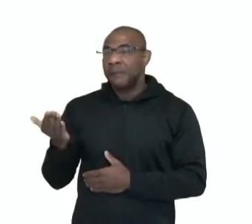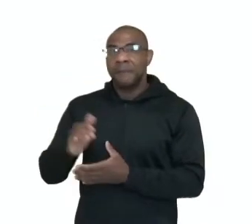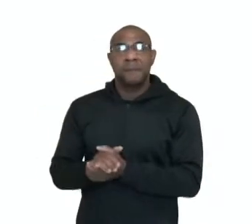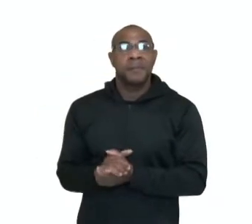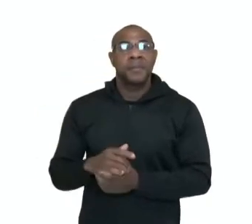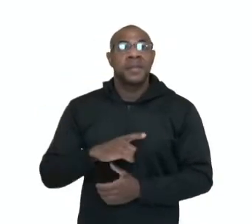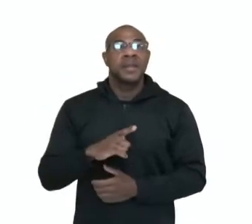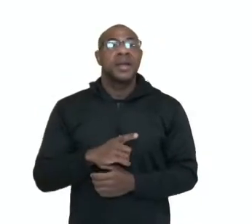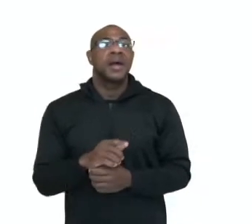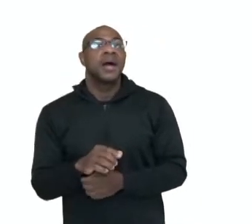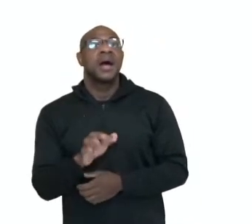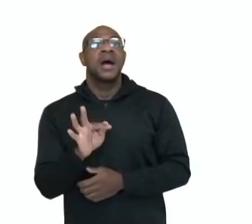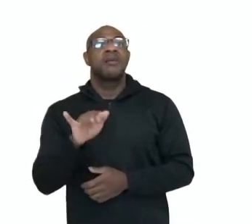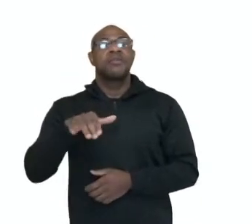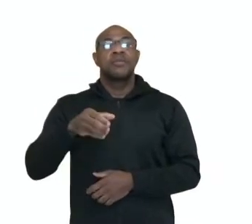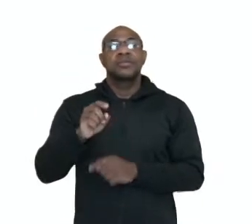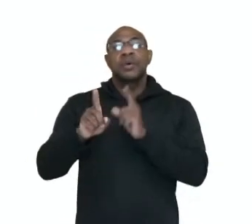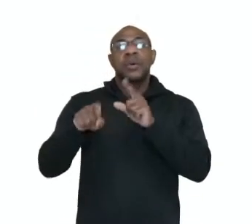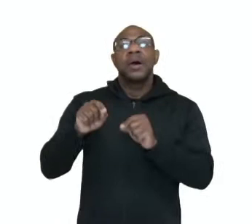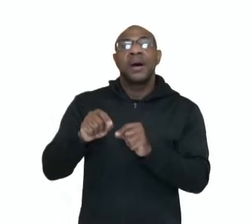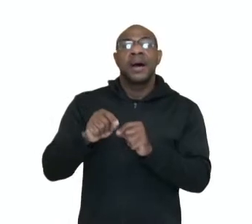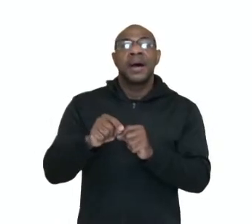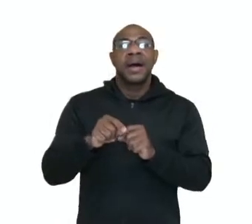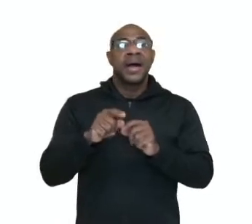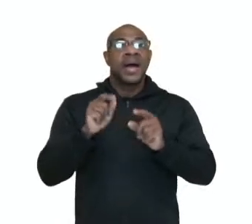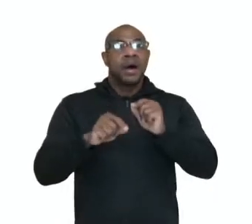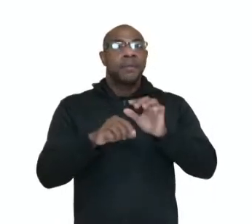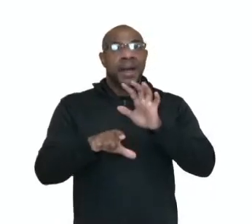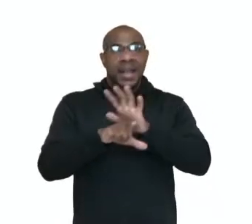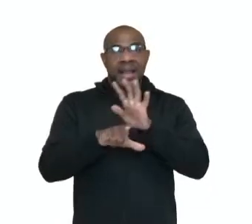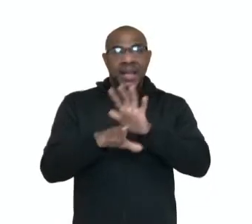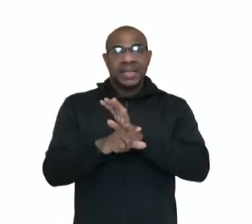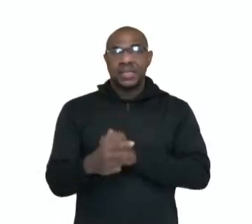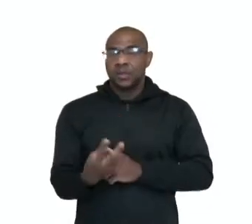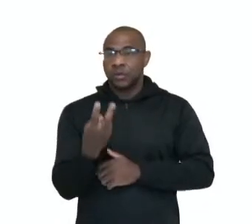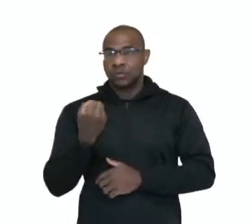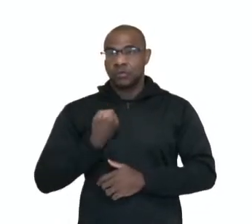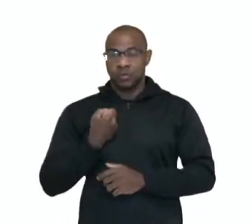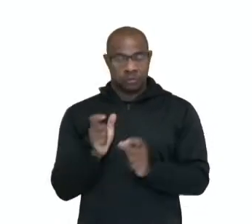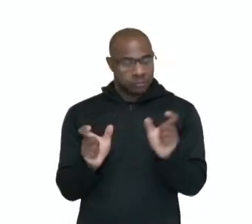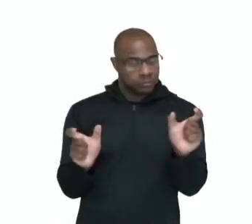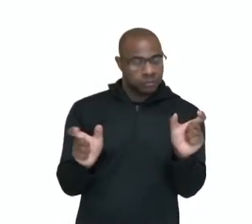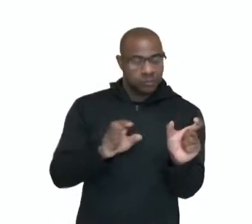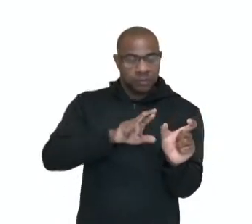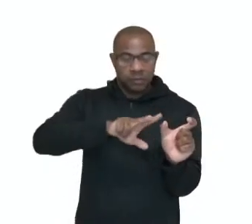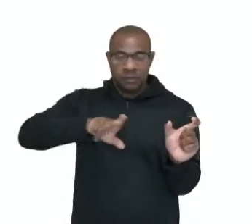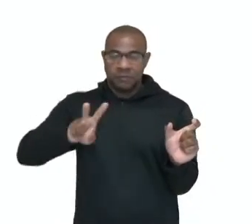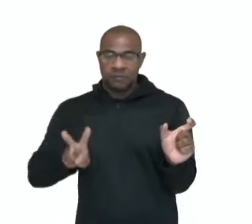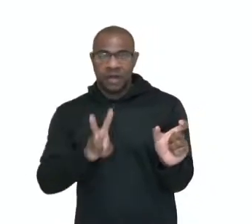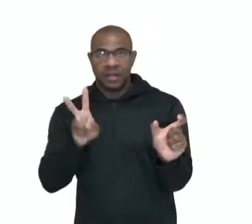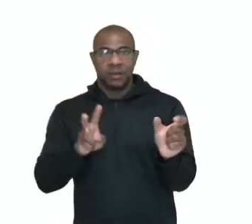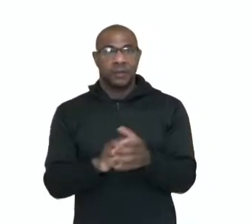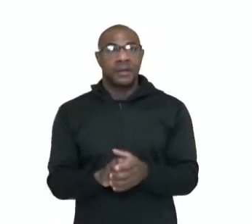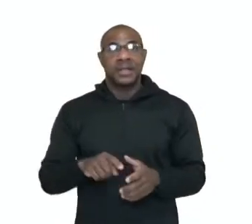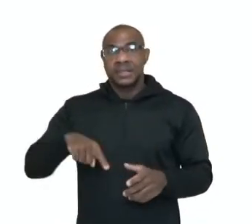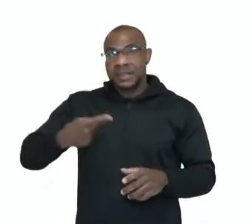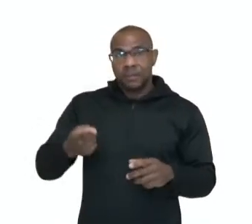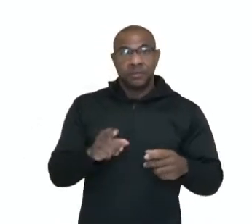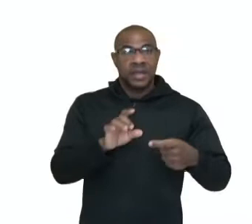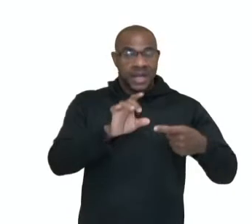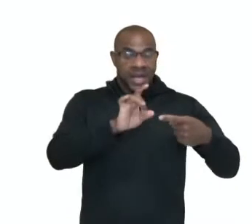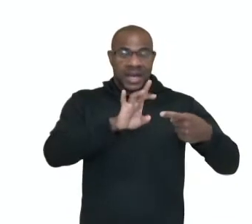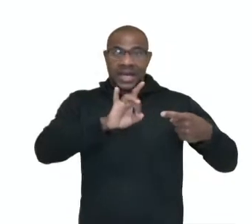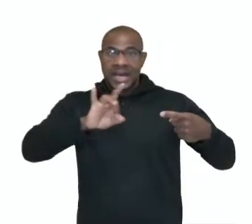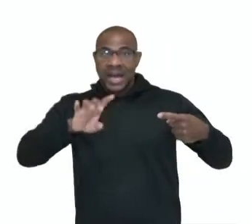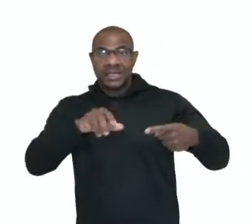que relaciona duas grandezas, é a regra. Depois, cada elemento x, olha, começou a aparecer